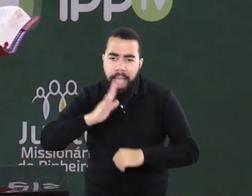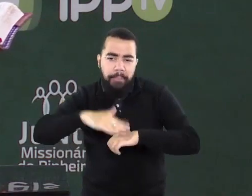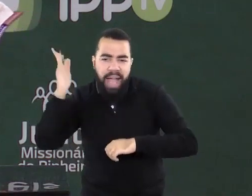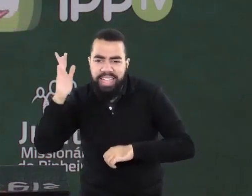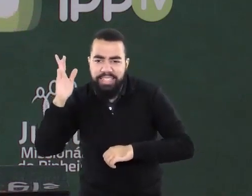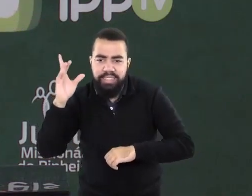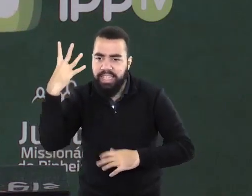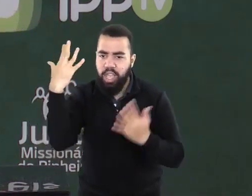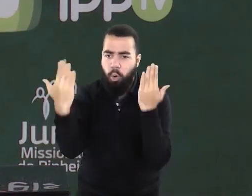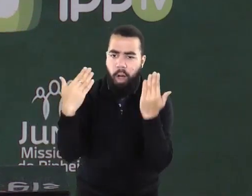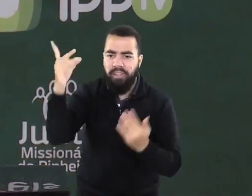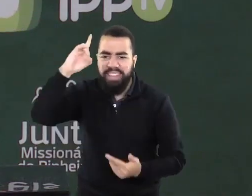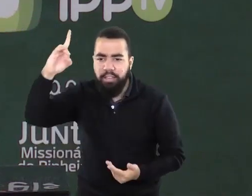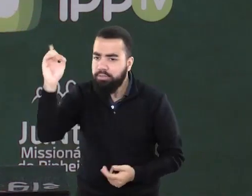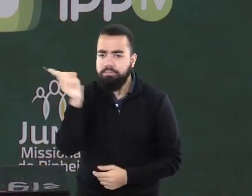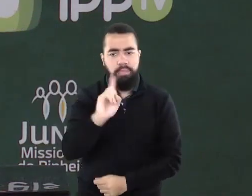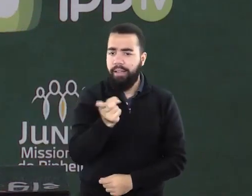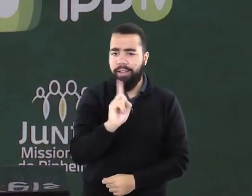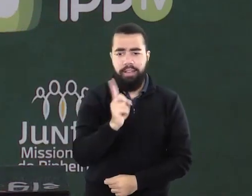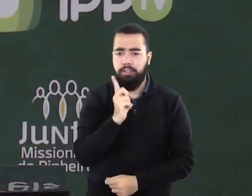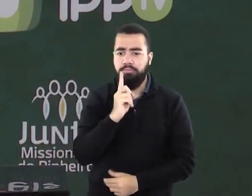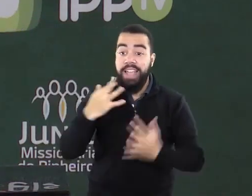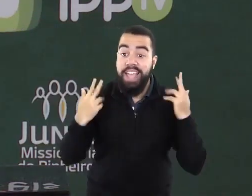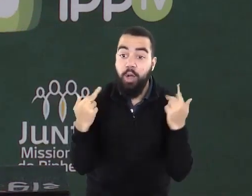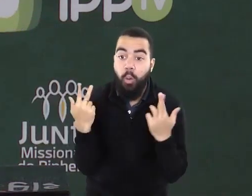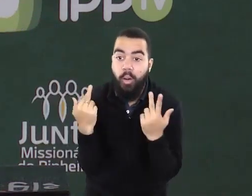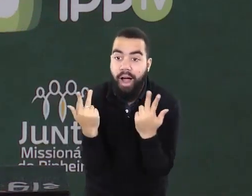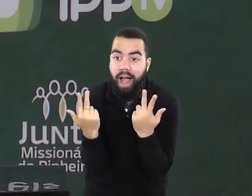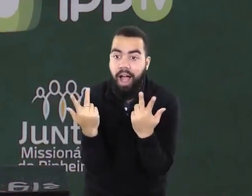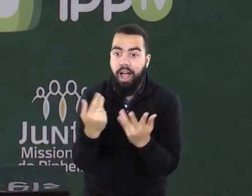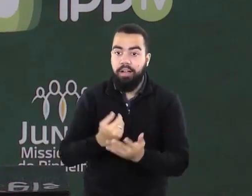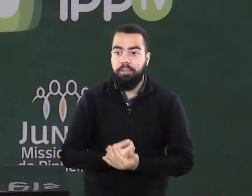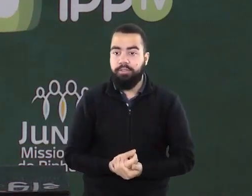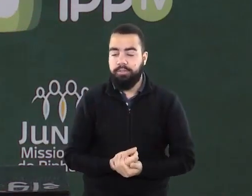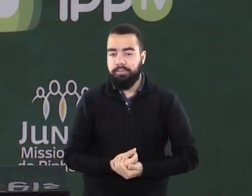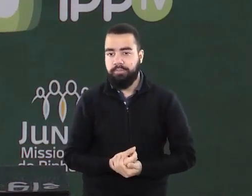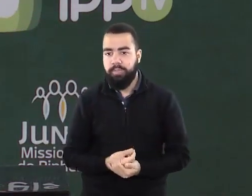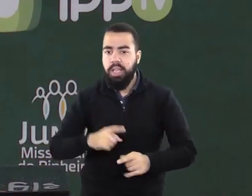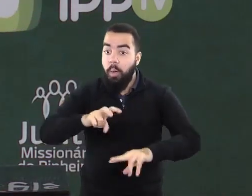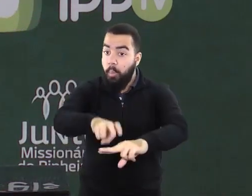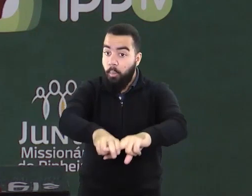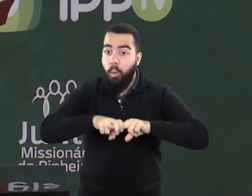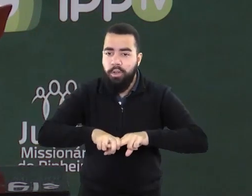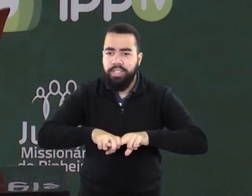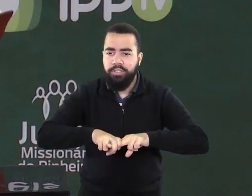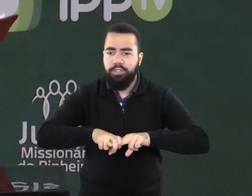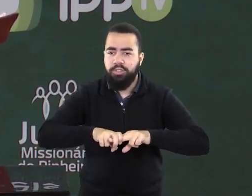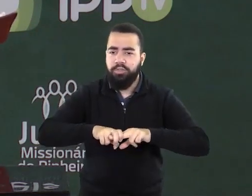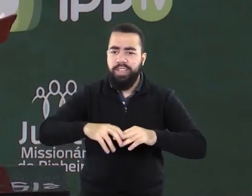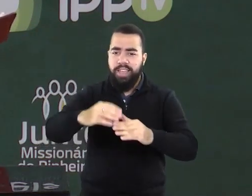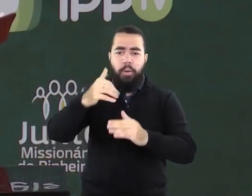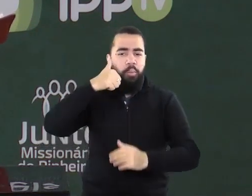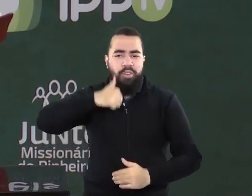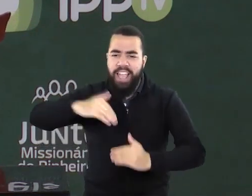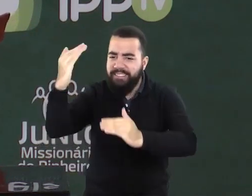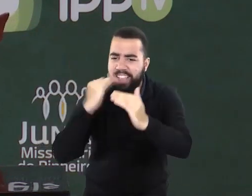criados exatamente iguais neste quesito. Portanto, não significa